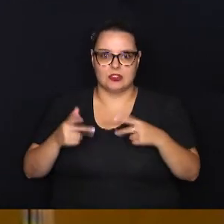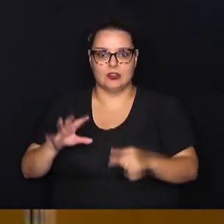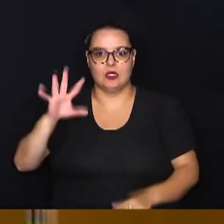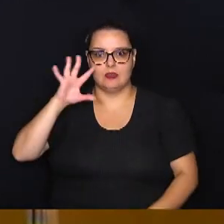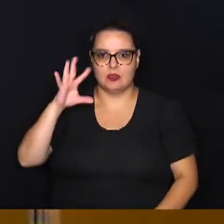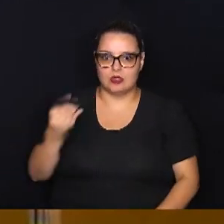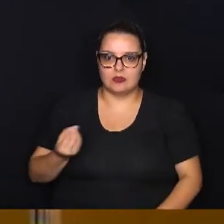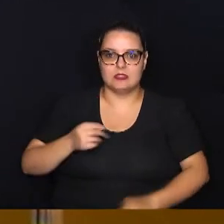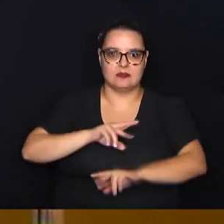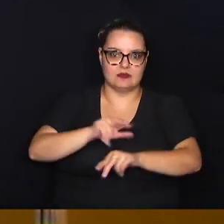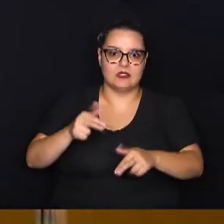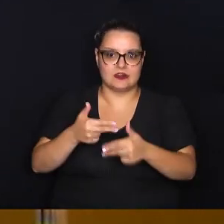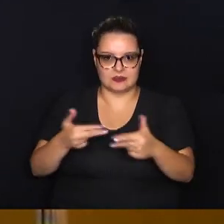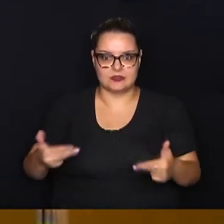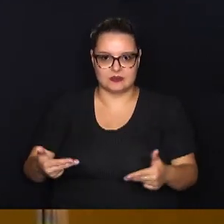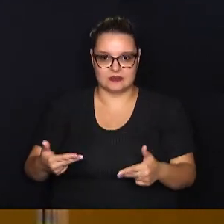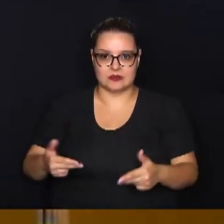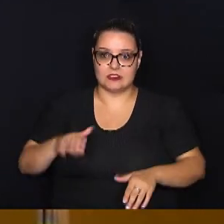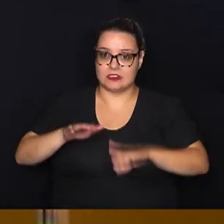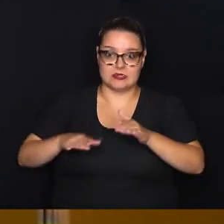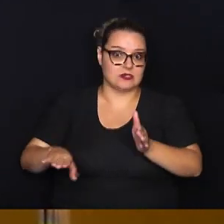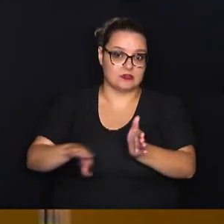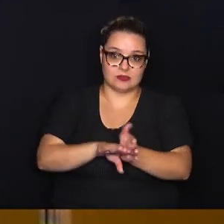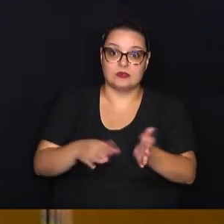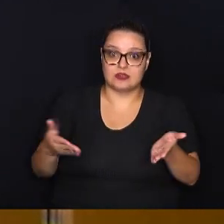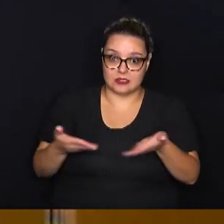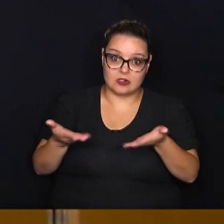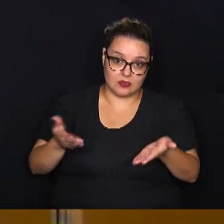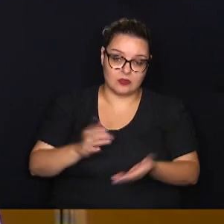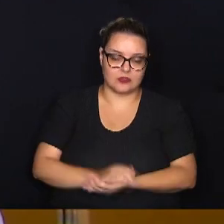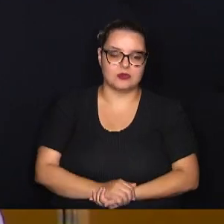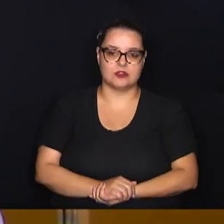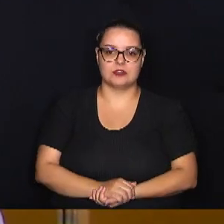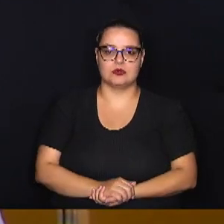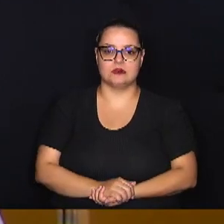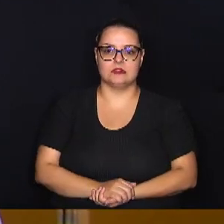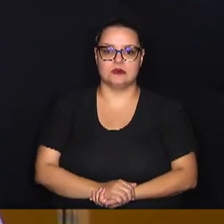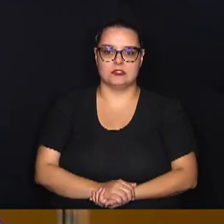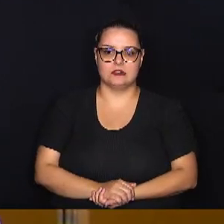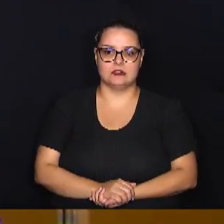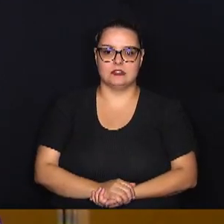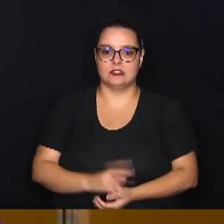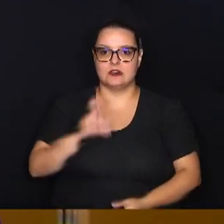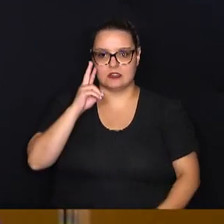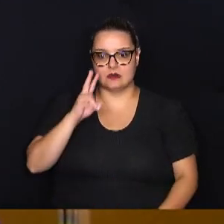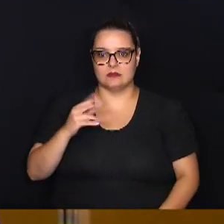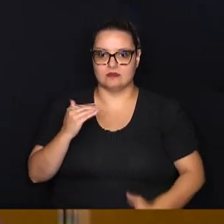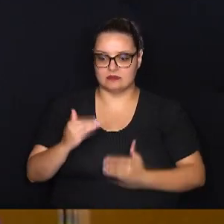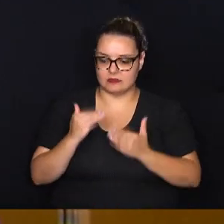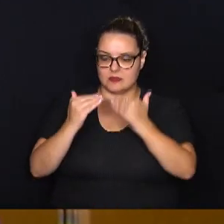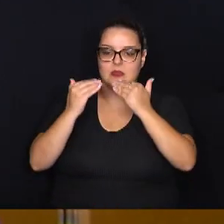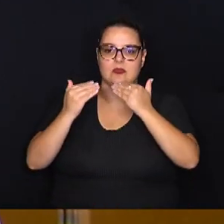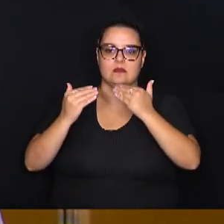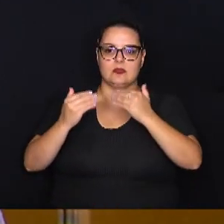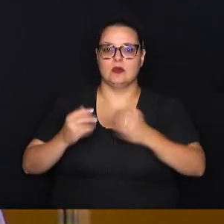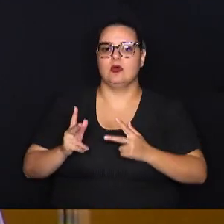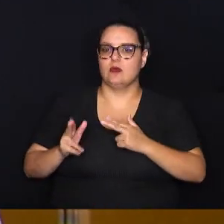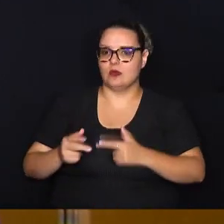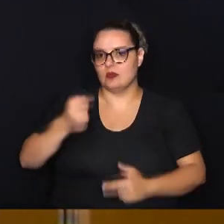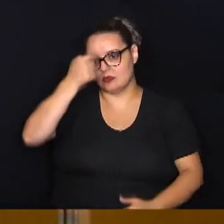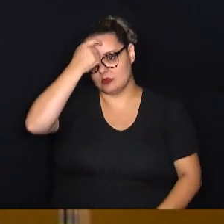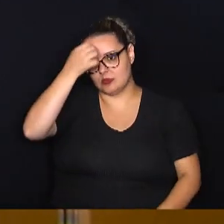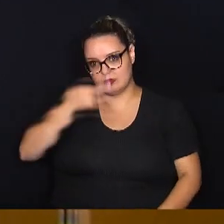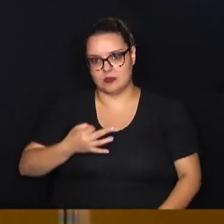muita coisa que acaba não chegando até a gente hoje, né? Vejo que me ajuda a me formar como cidadão, como